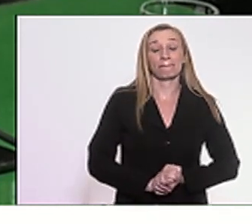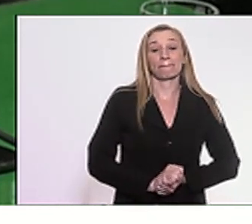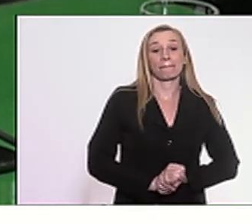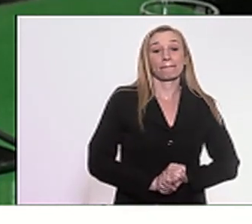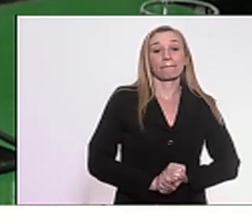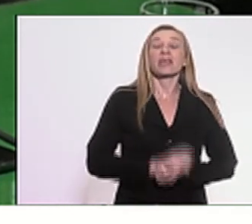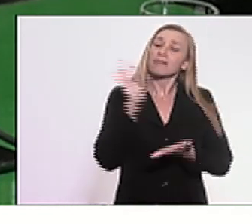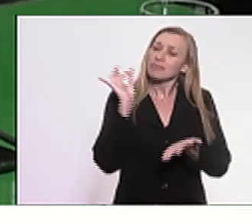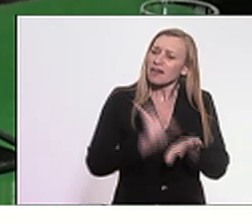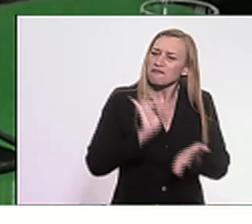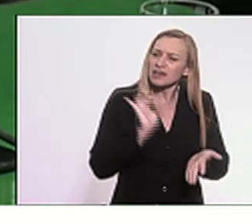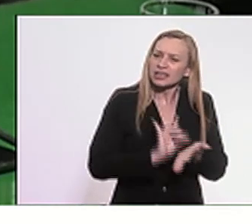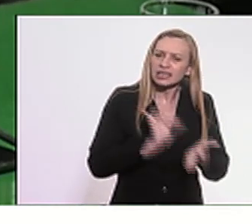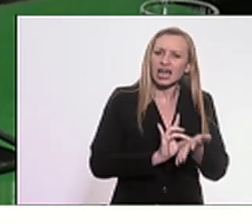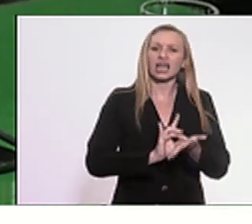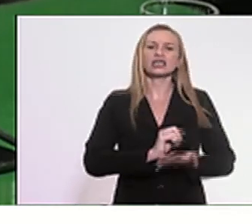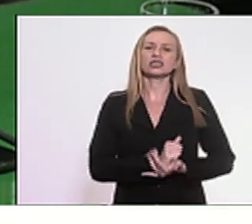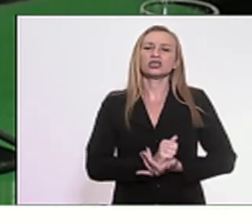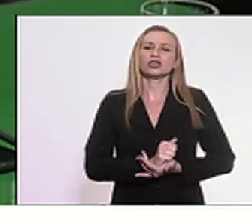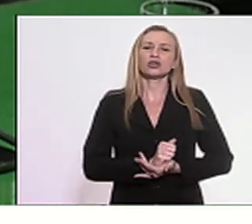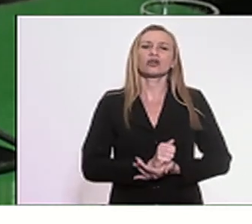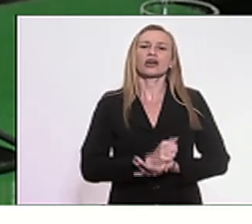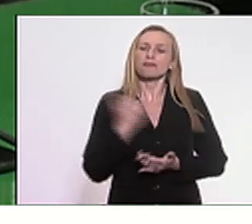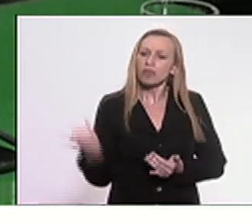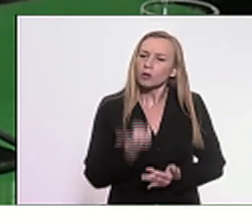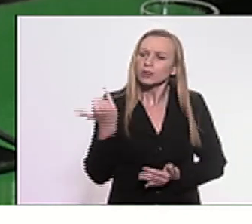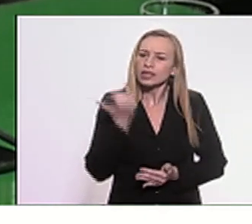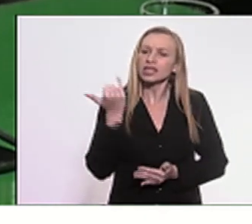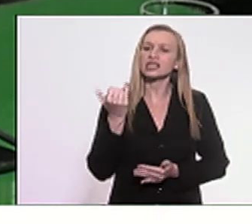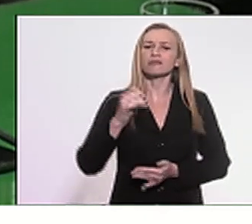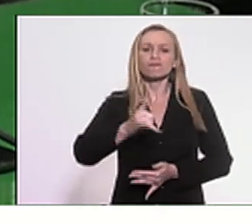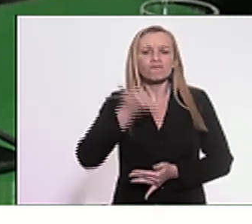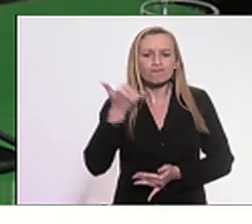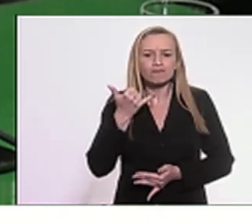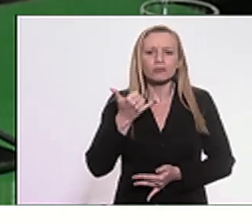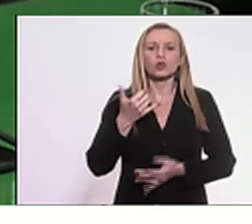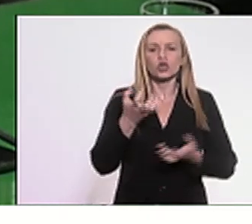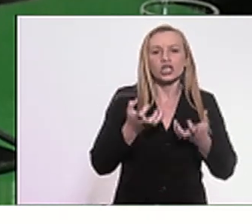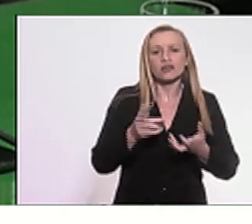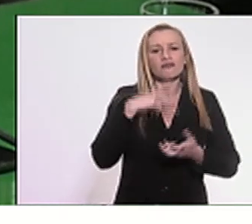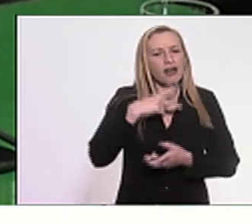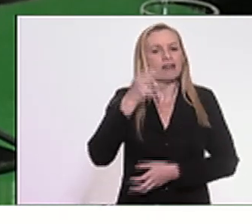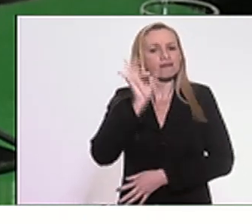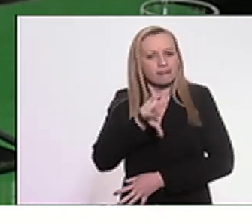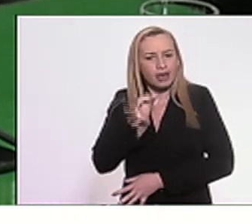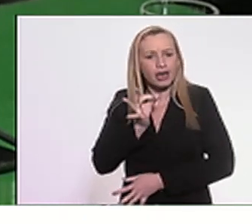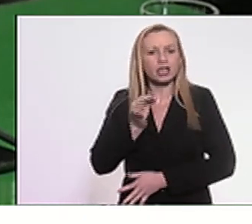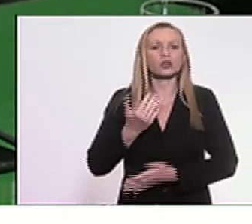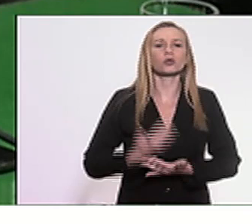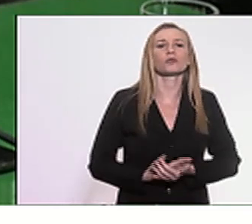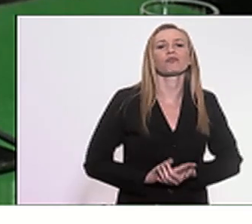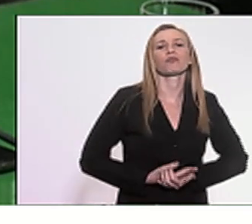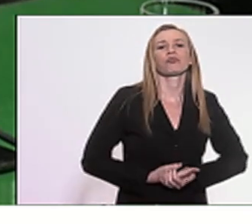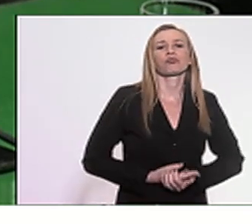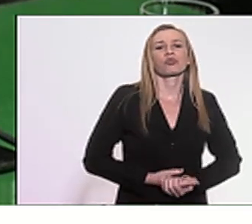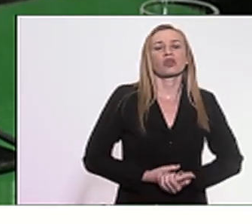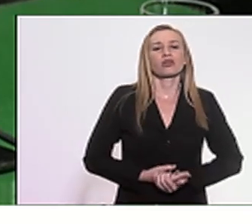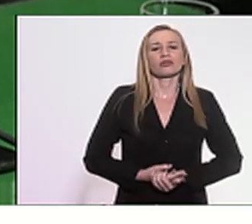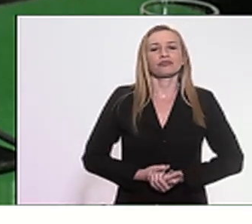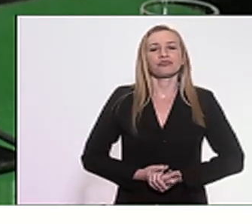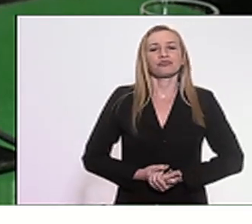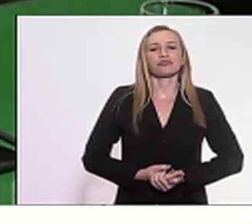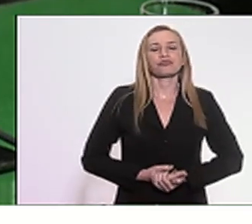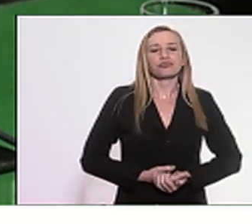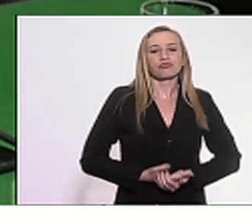Na verdade, a essência desse disque, eu gostaria até de deixar isso muito claro, cumprimentar aqui o